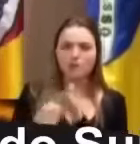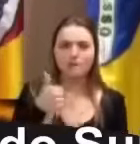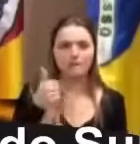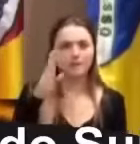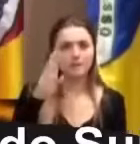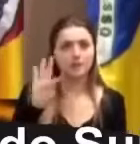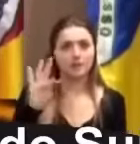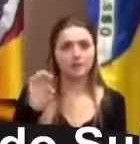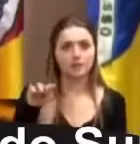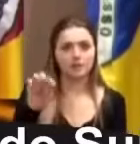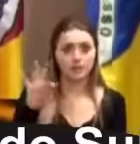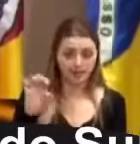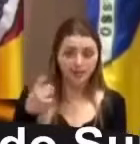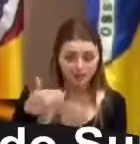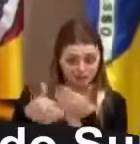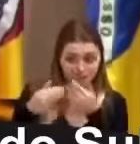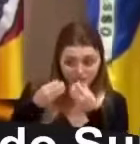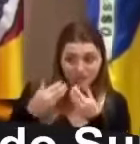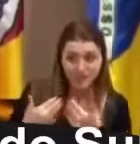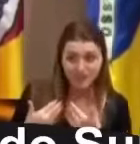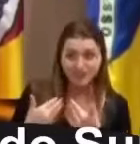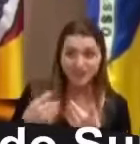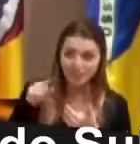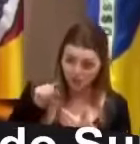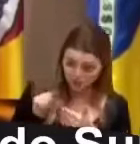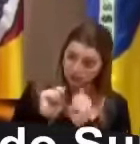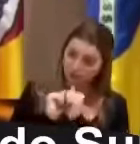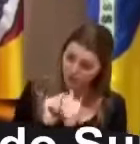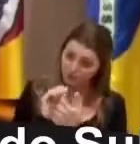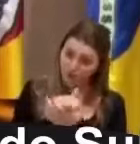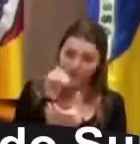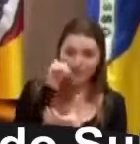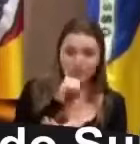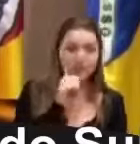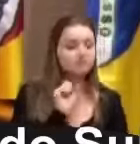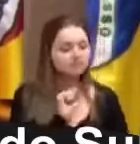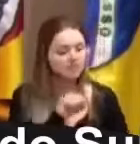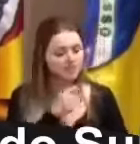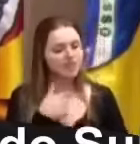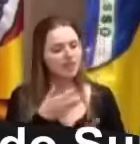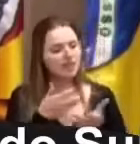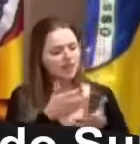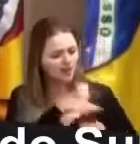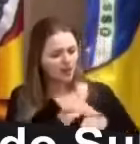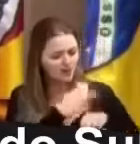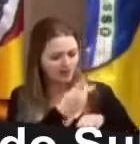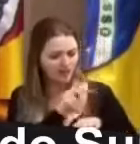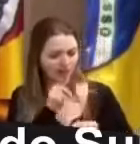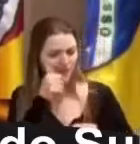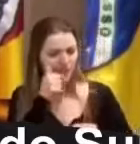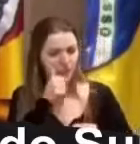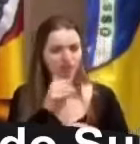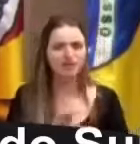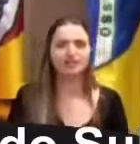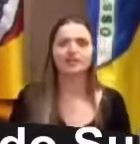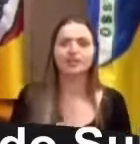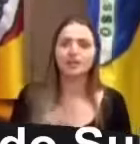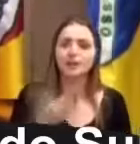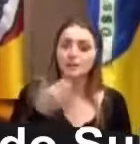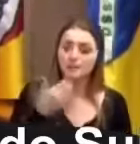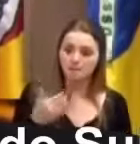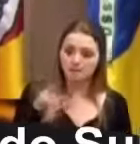tenente. Tudo bem? Você está com a tua esposa aqui? Sim. Eu quero falar com ela. Pedi para